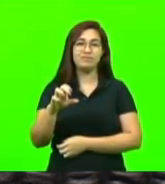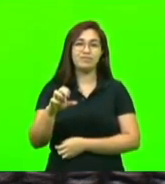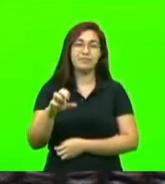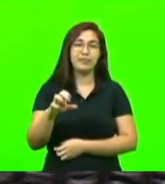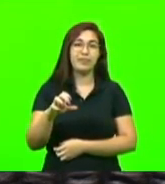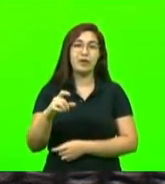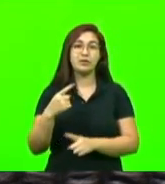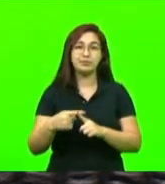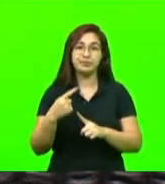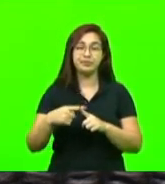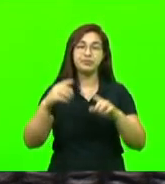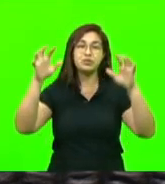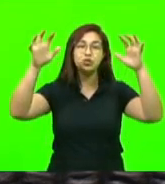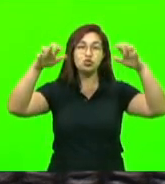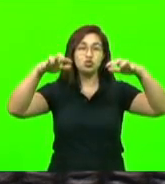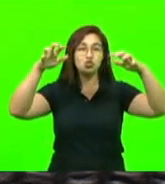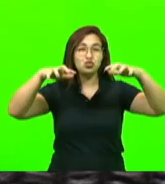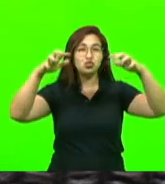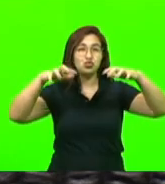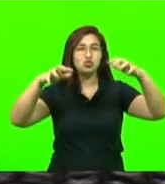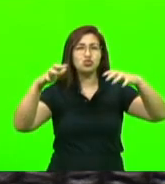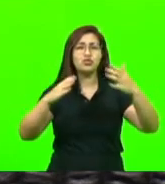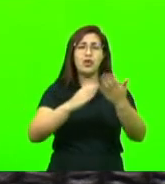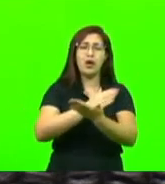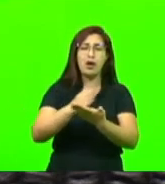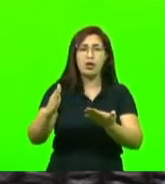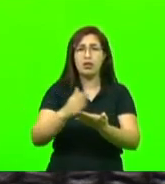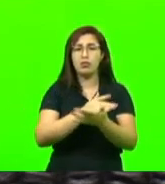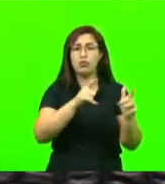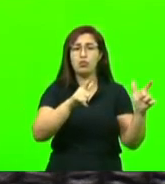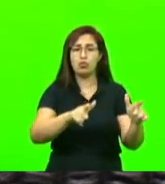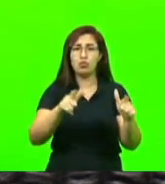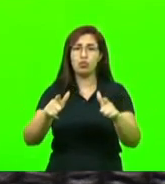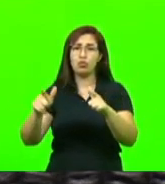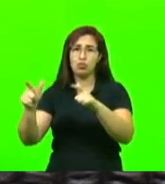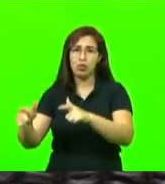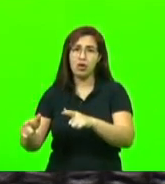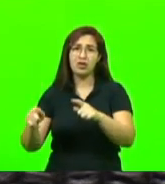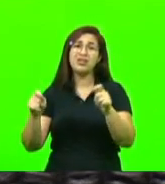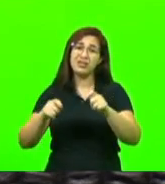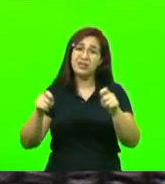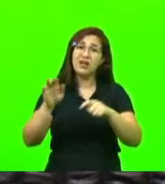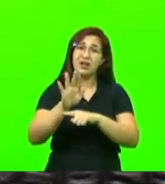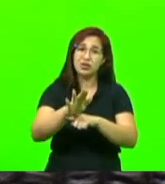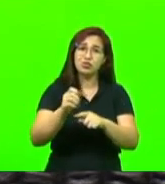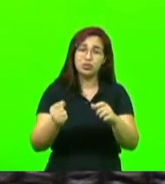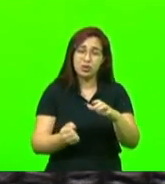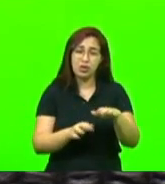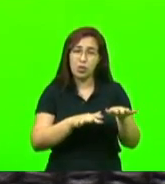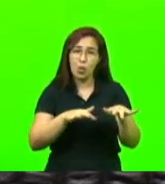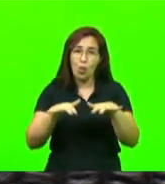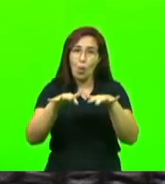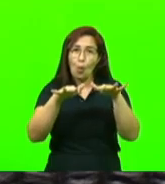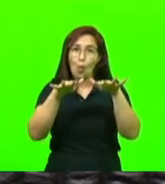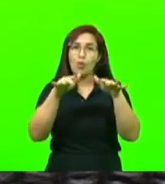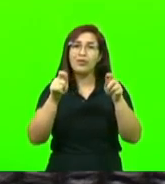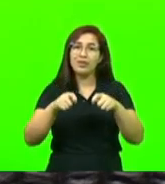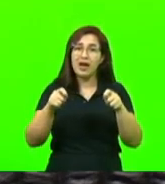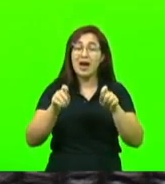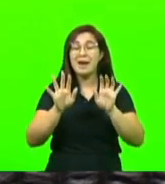dos últimos dias, em alguns lugares, chuvas até consideráveis, mas que, na sua grande maioria